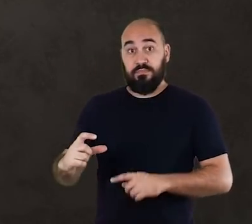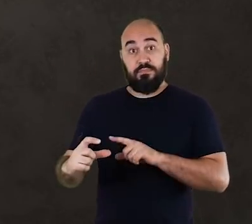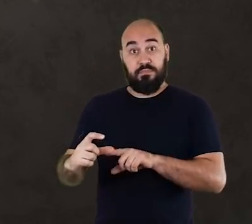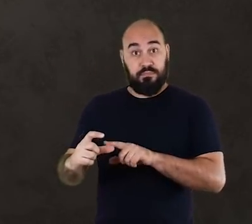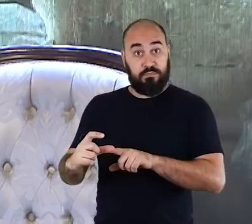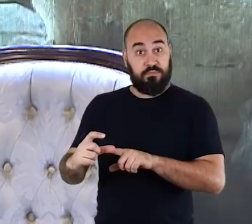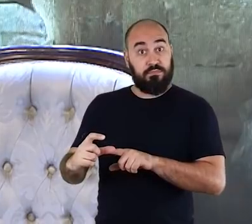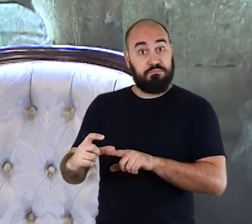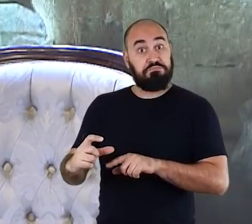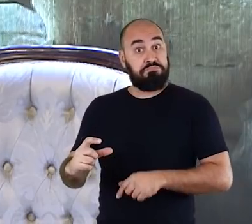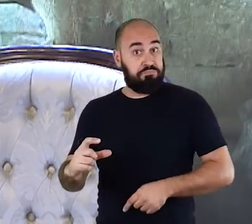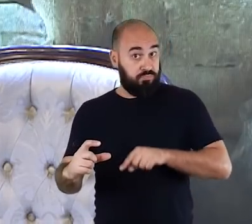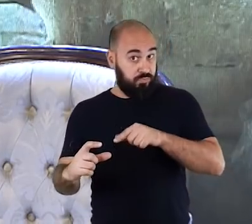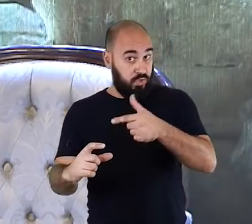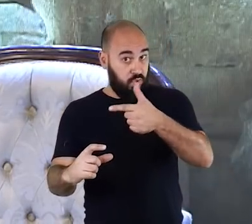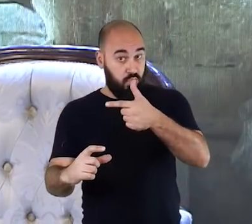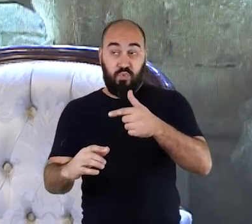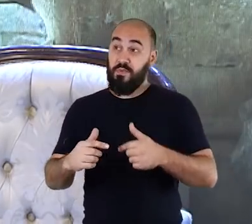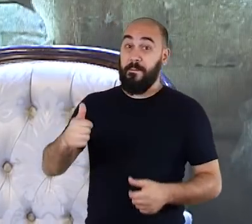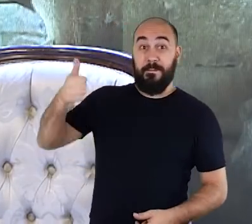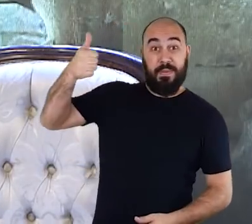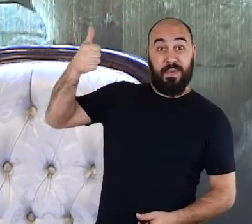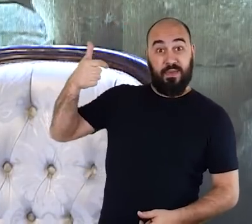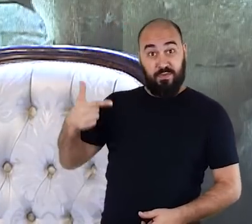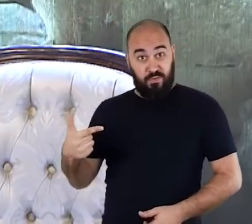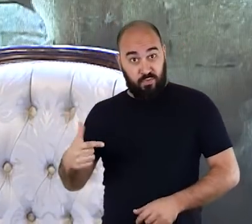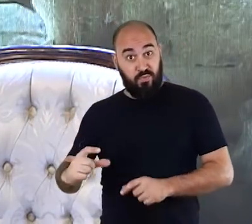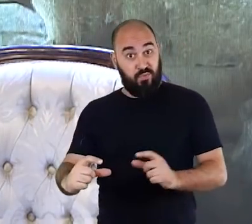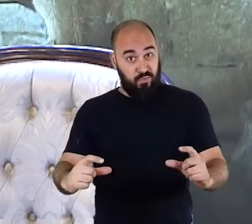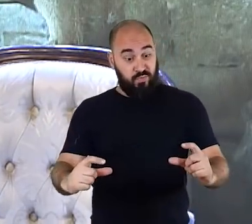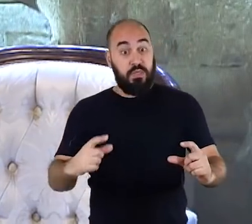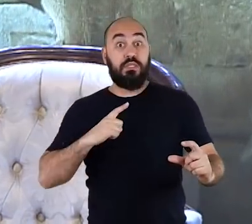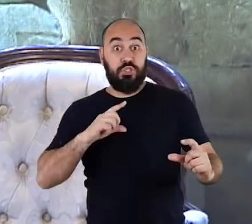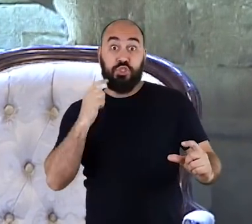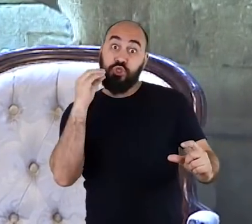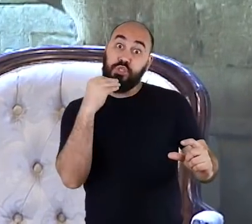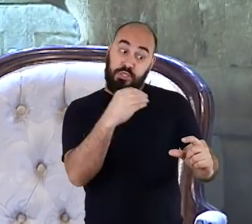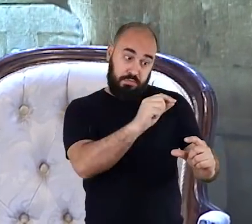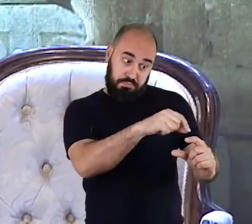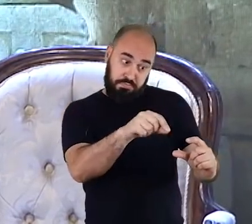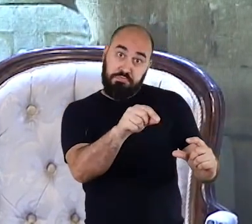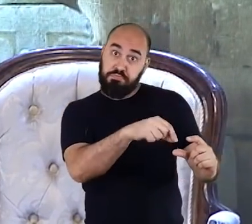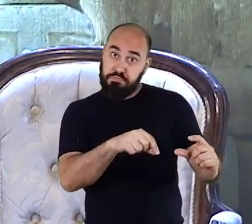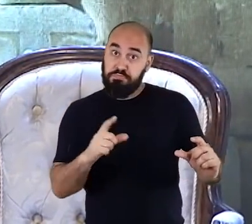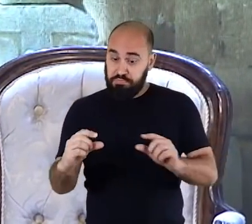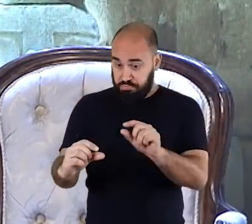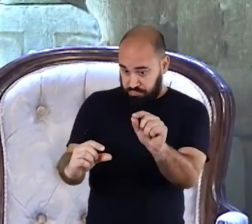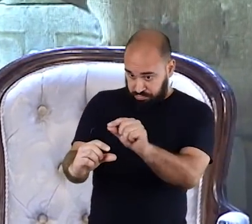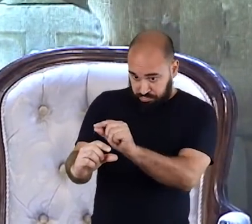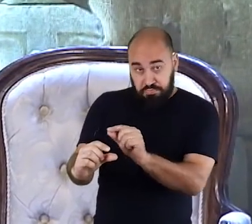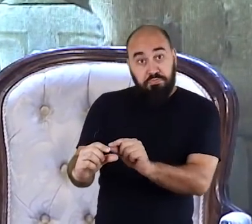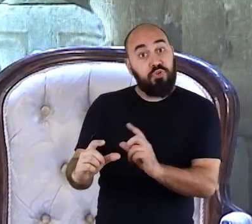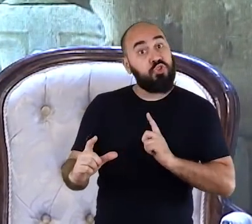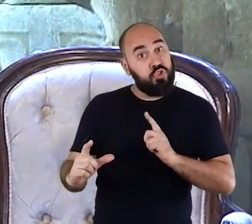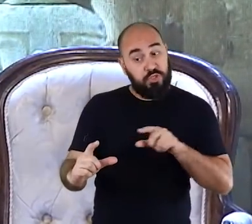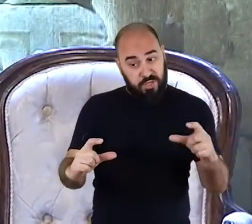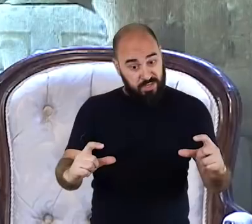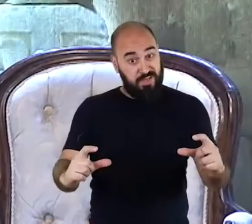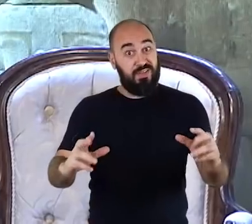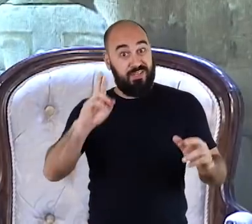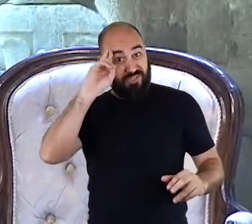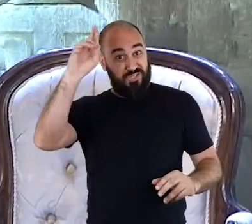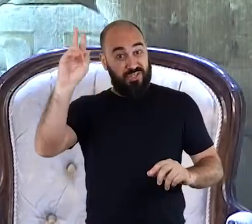Passur. Nesses selos estava bem claro o nome dos donos do artefato, que eram os